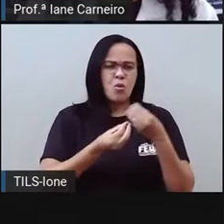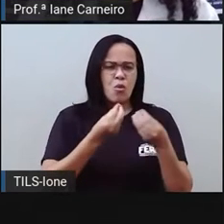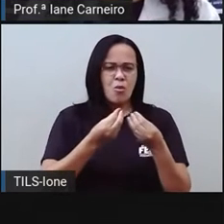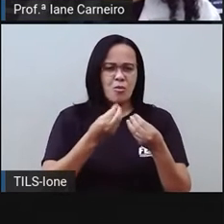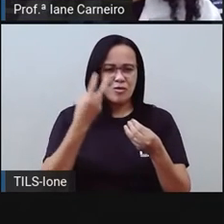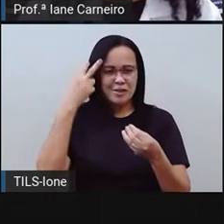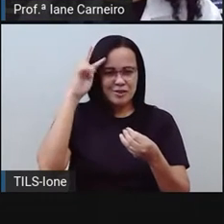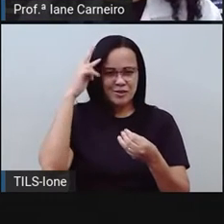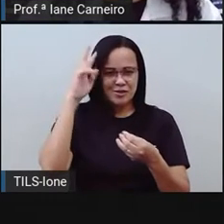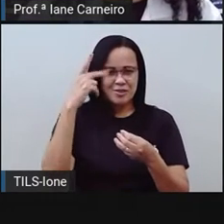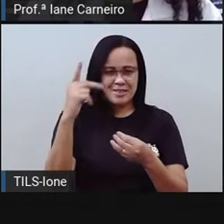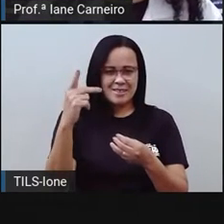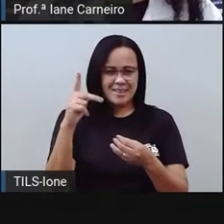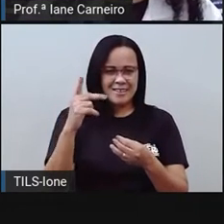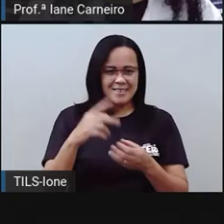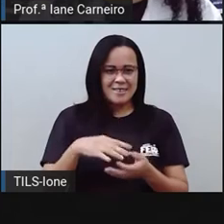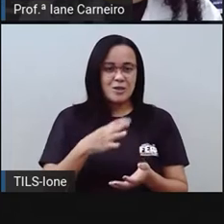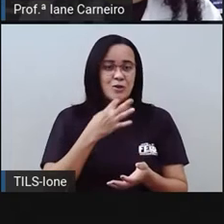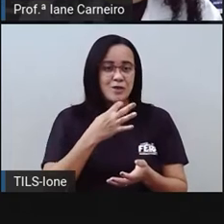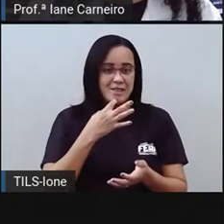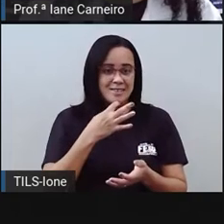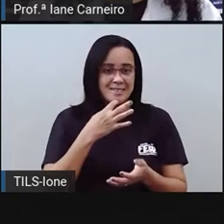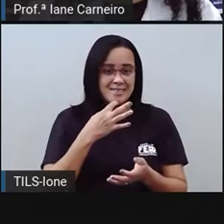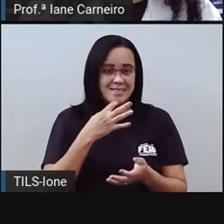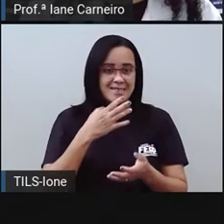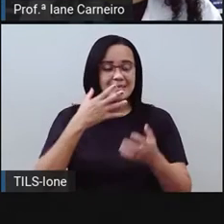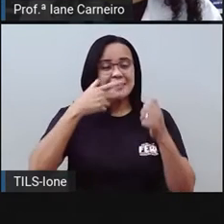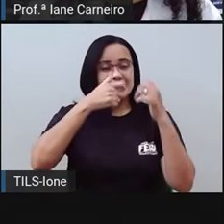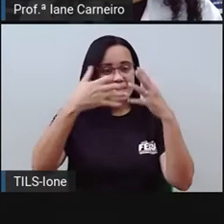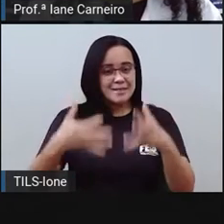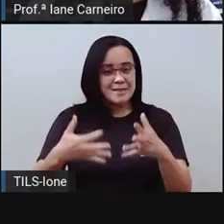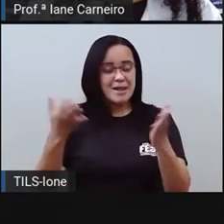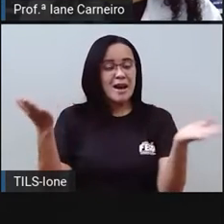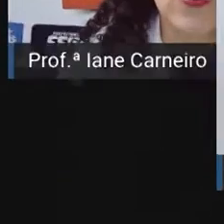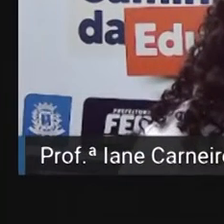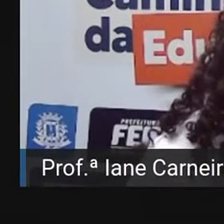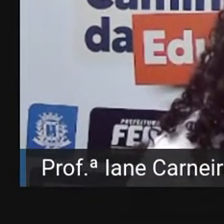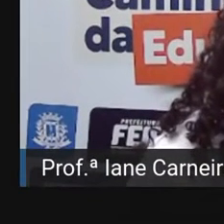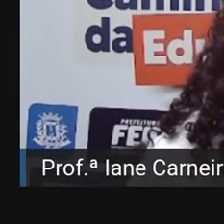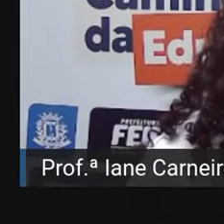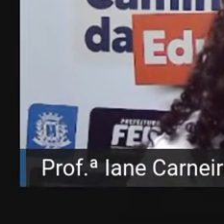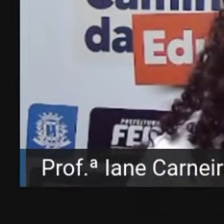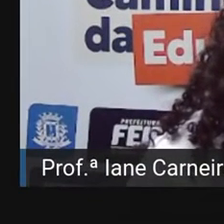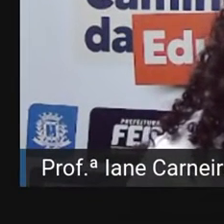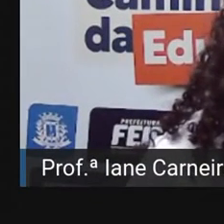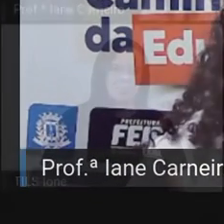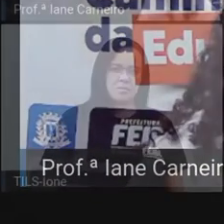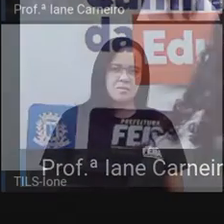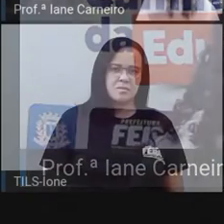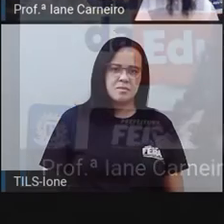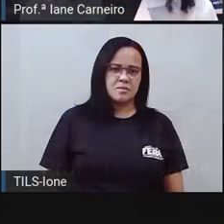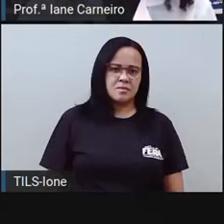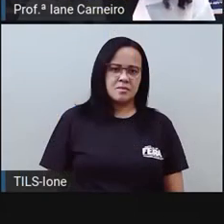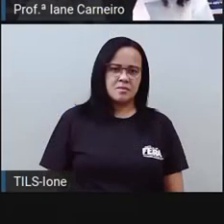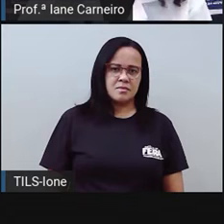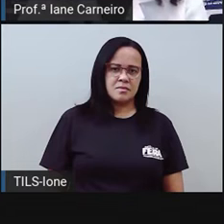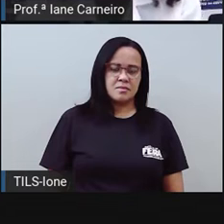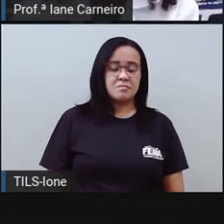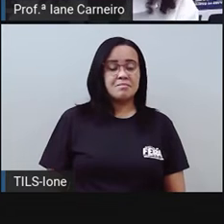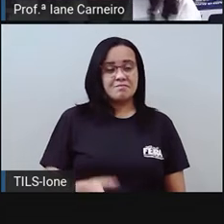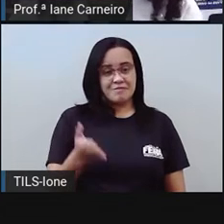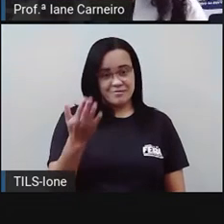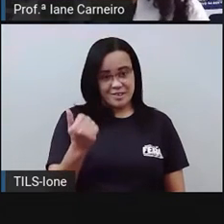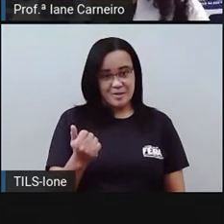então? Vamos lá, a Pró vai compartilhar com vocês a história de Nino. Vamos